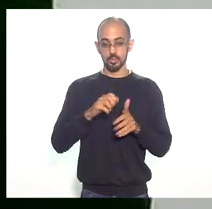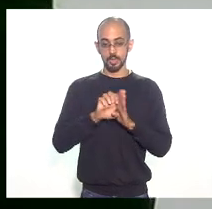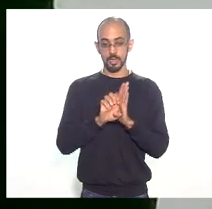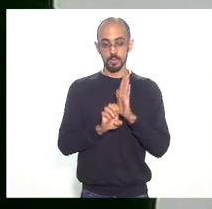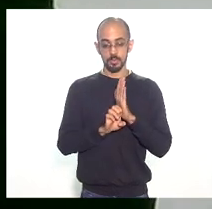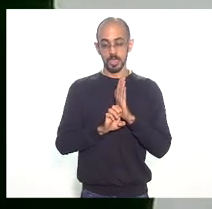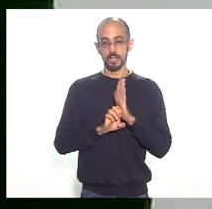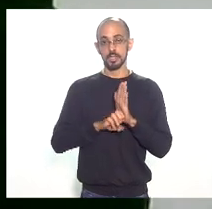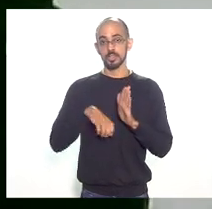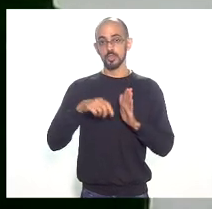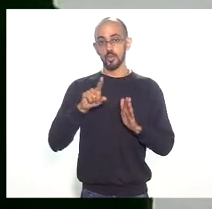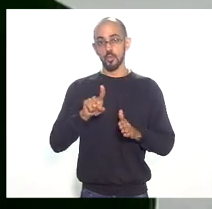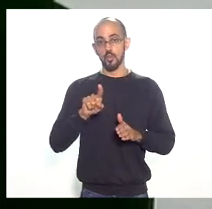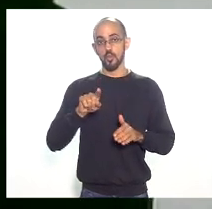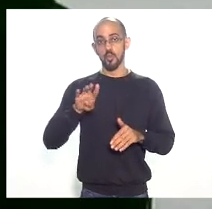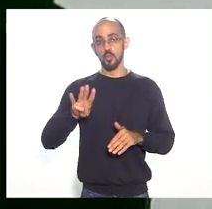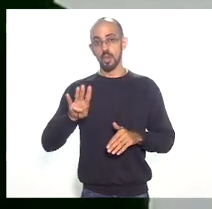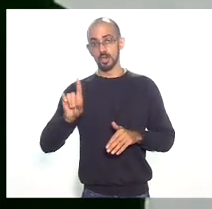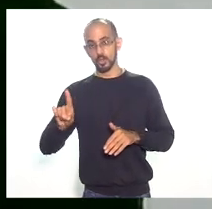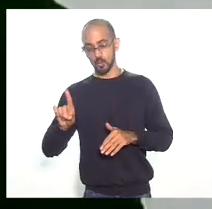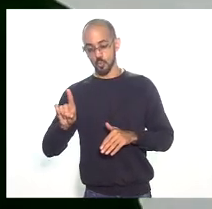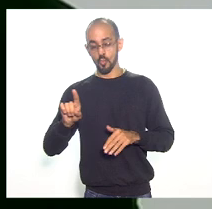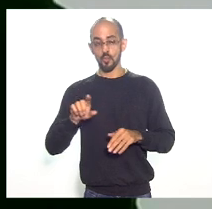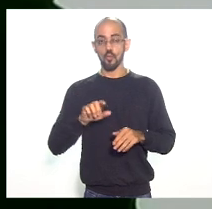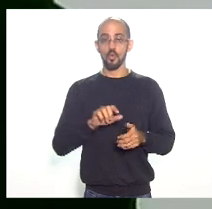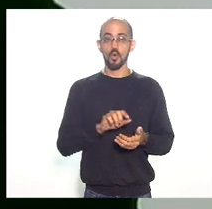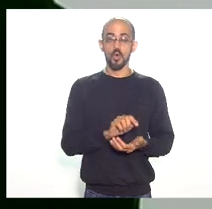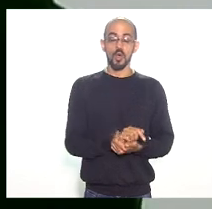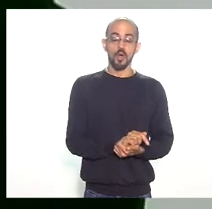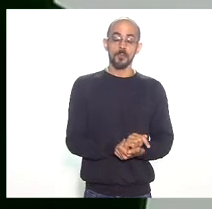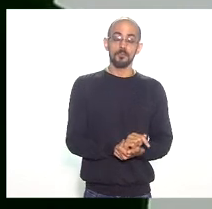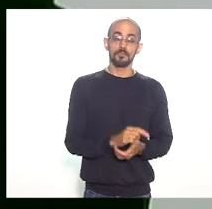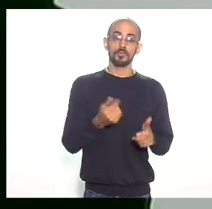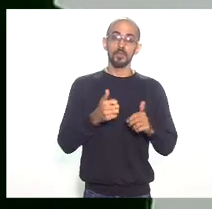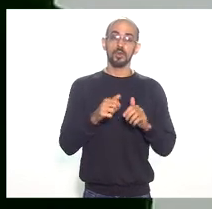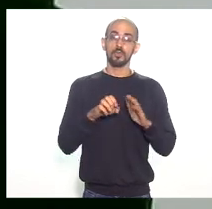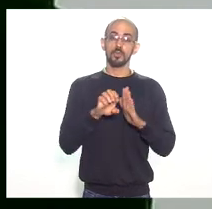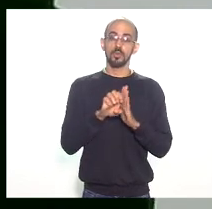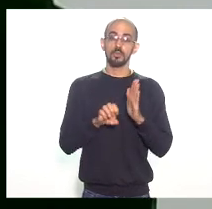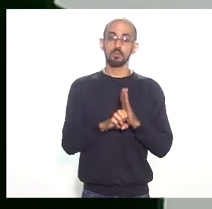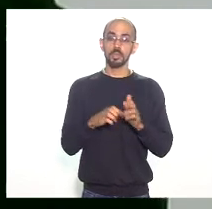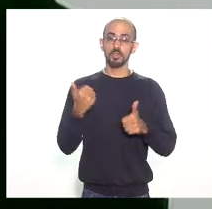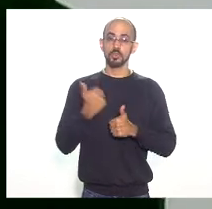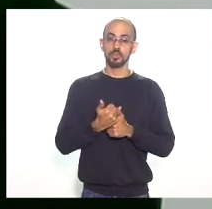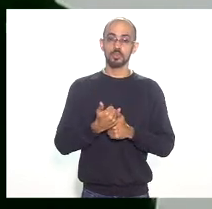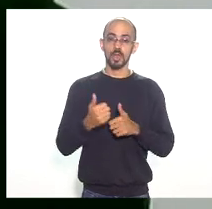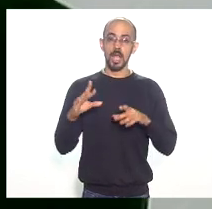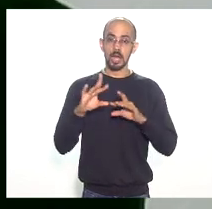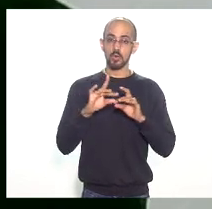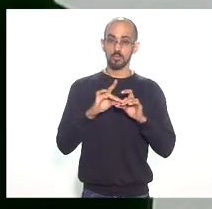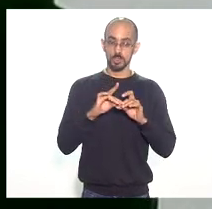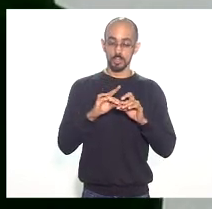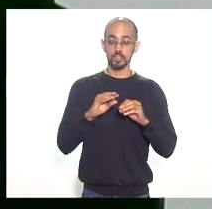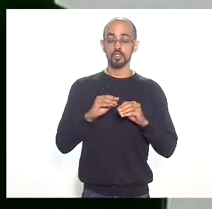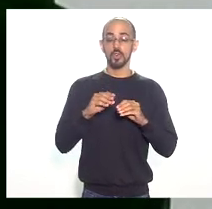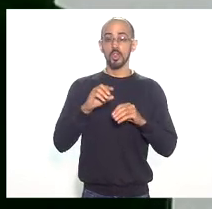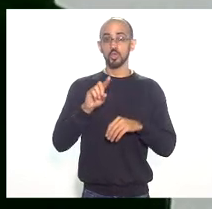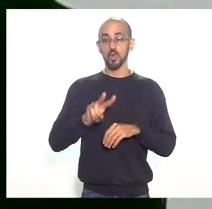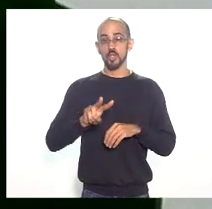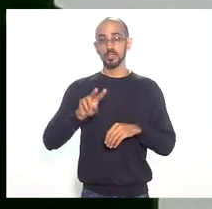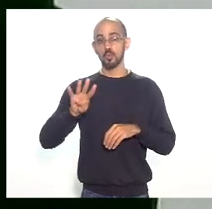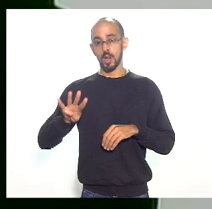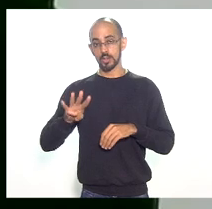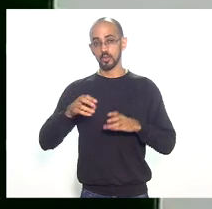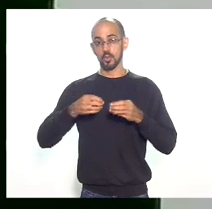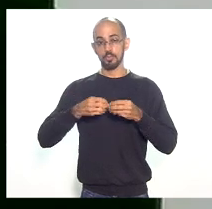1 e 41. Favorável com subemenda aglutinativa as emendas 2 e 4. Pela